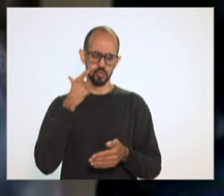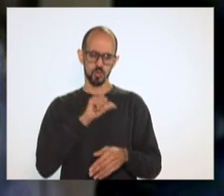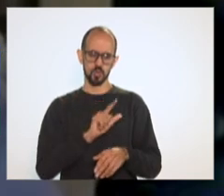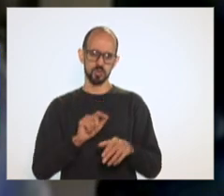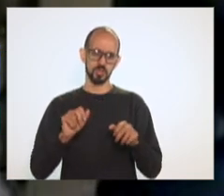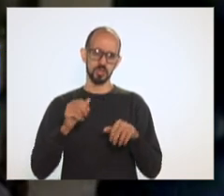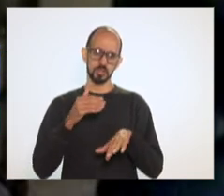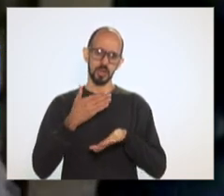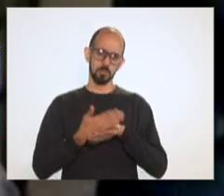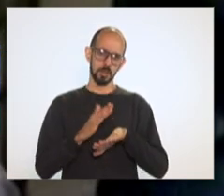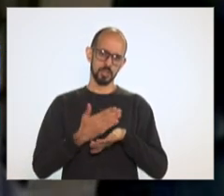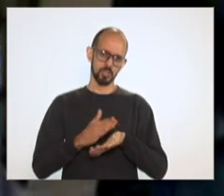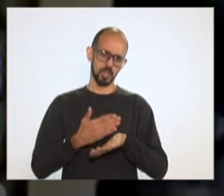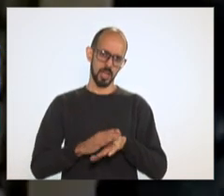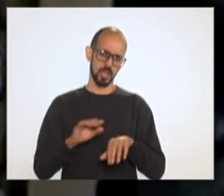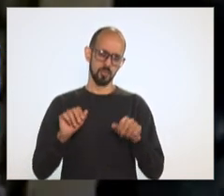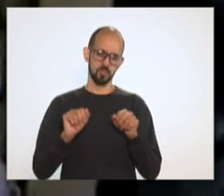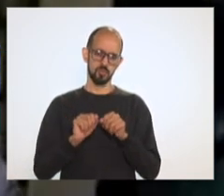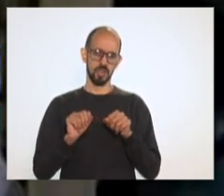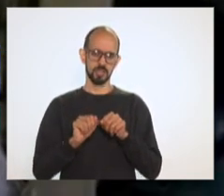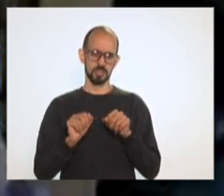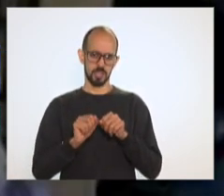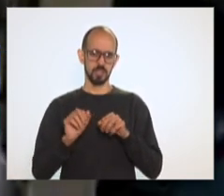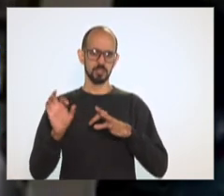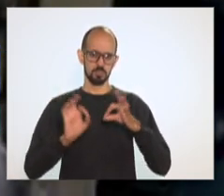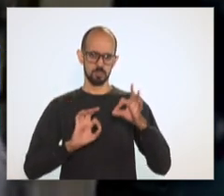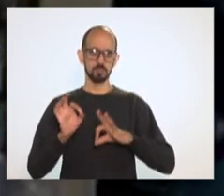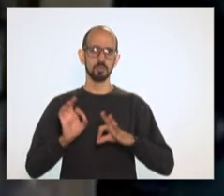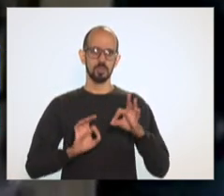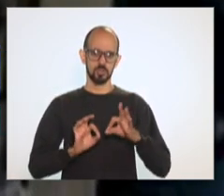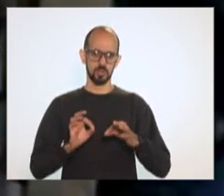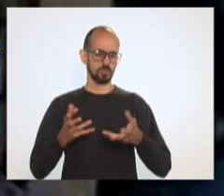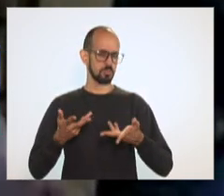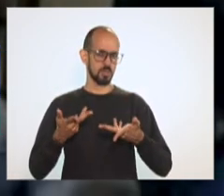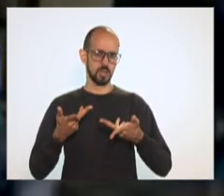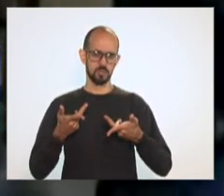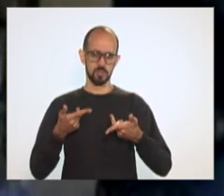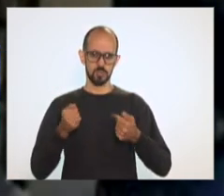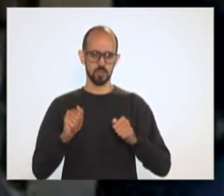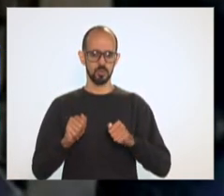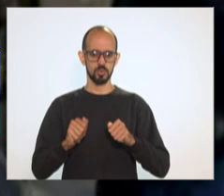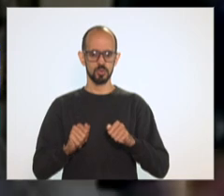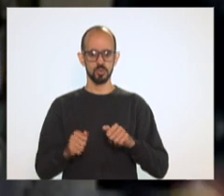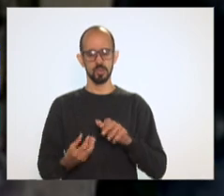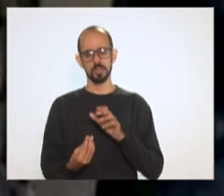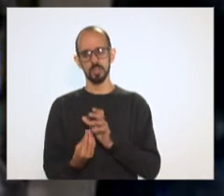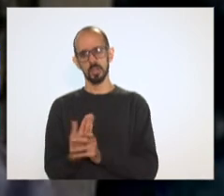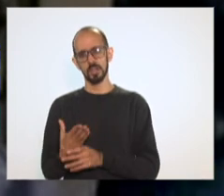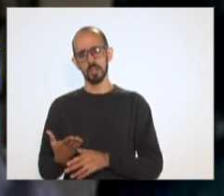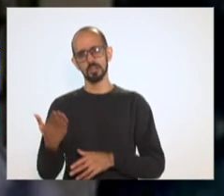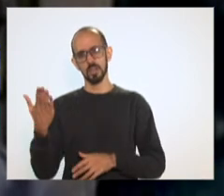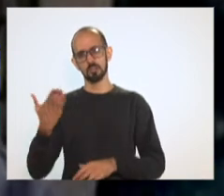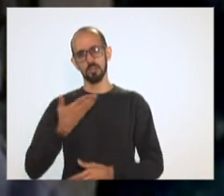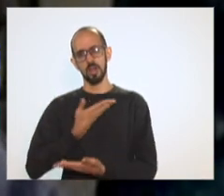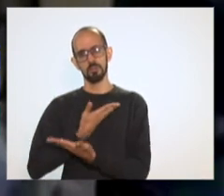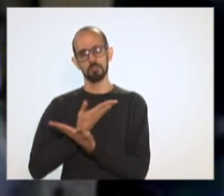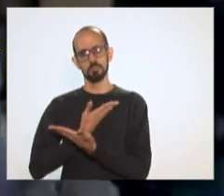na prática deste projeto maravilhoso de autoria do meu amigo